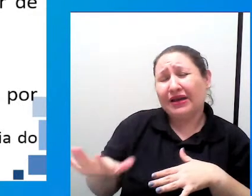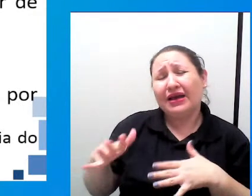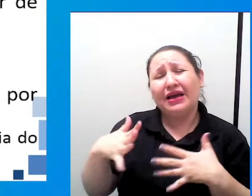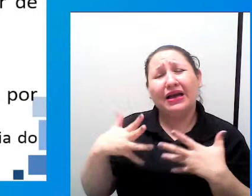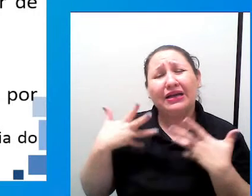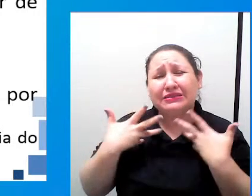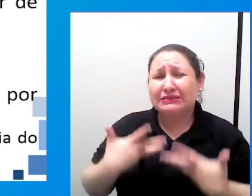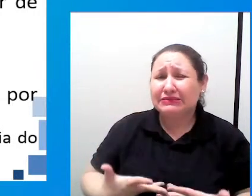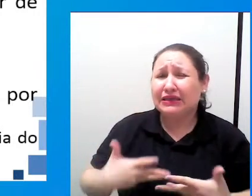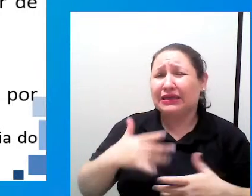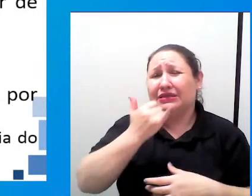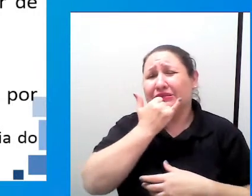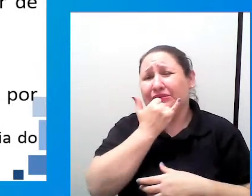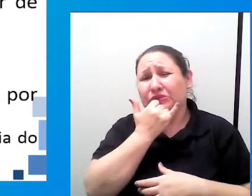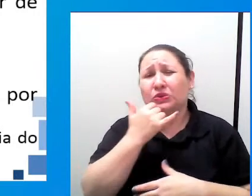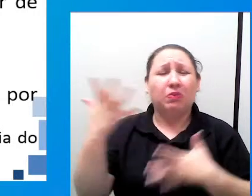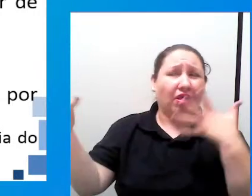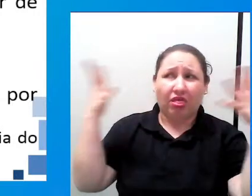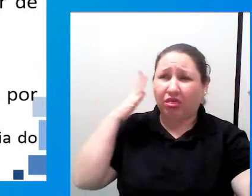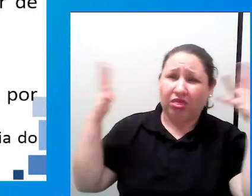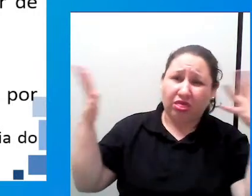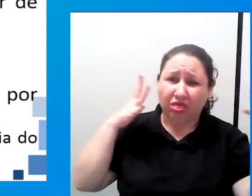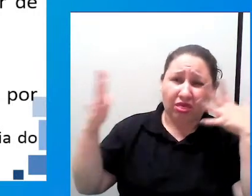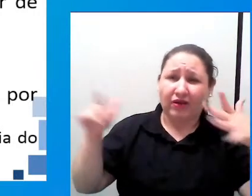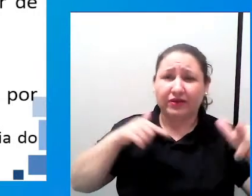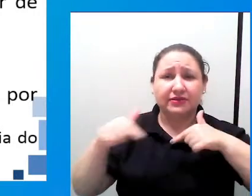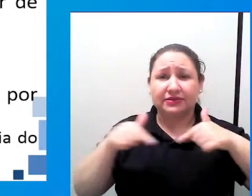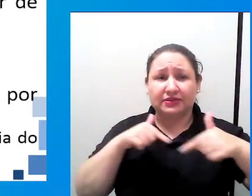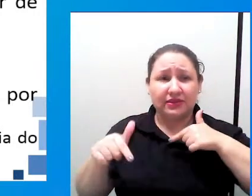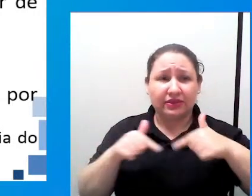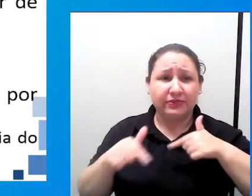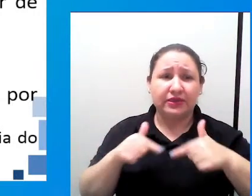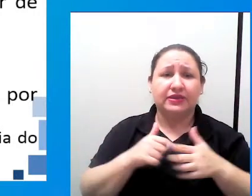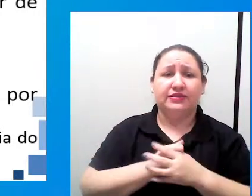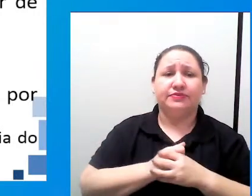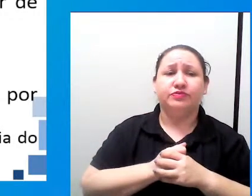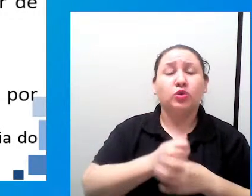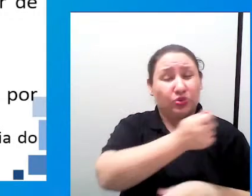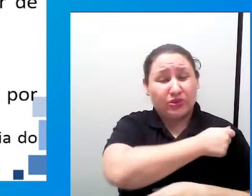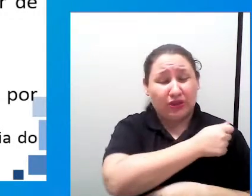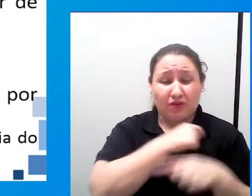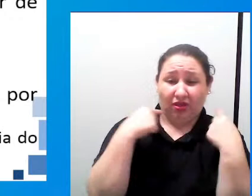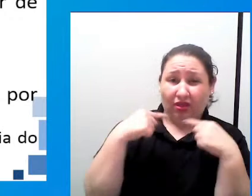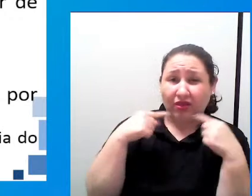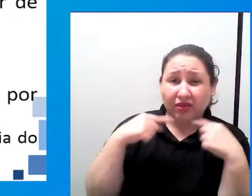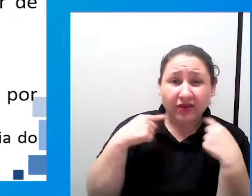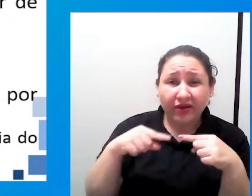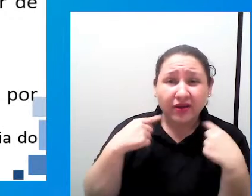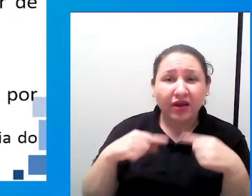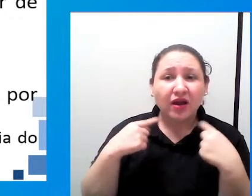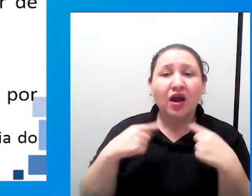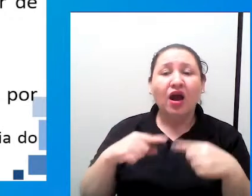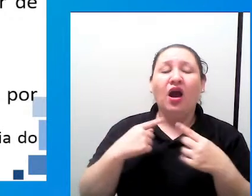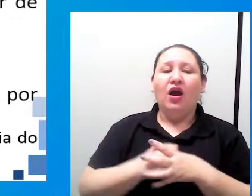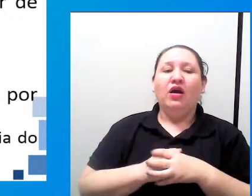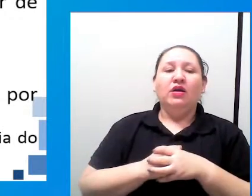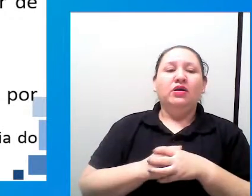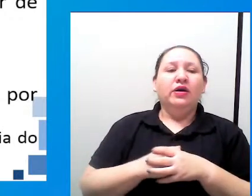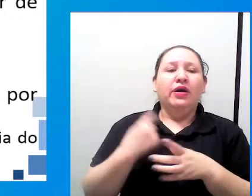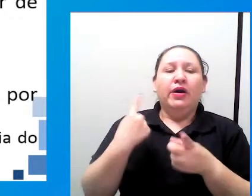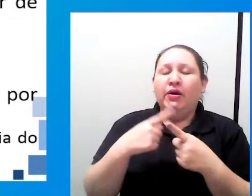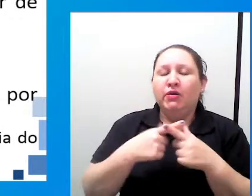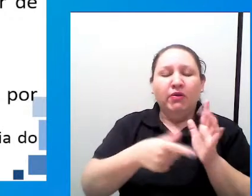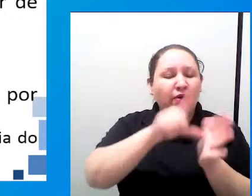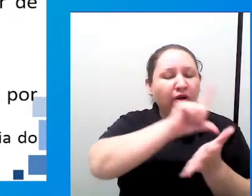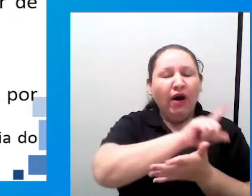cima da hora. Muito disso aconteceu nos primeiros semestres, porque tinha alguns professores que não planejavam